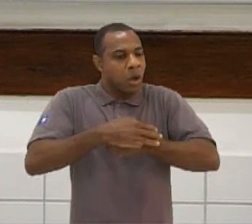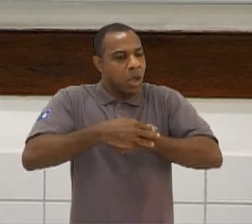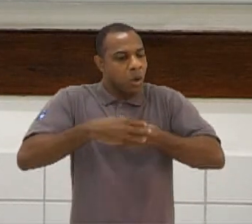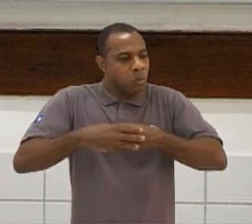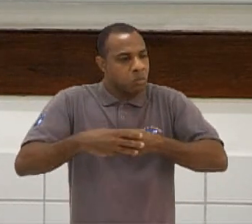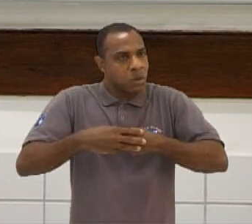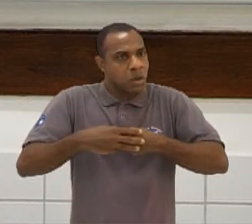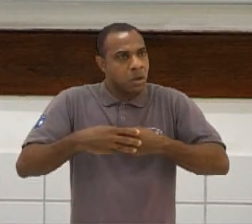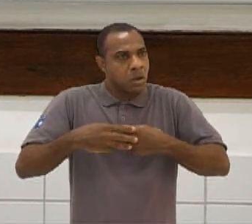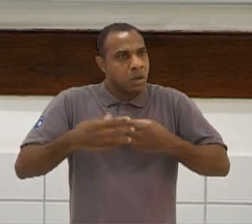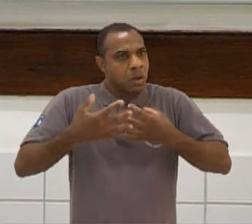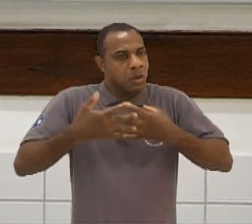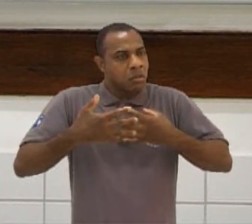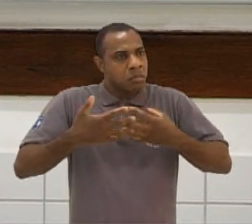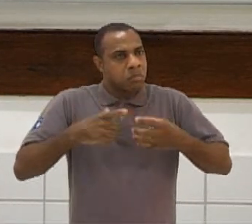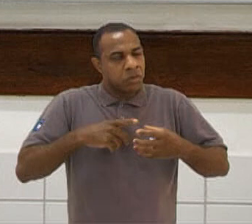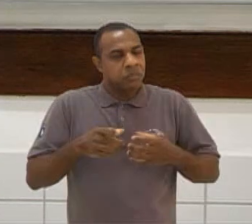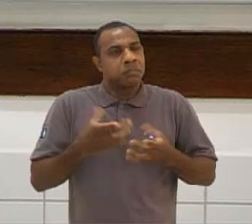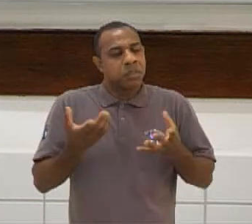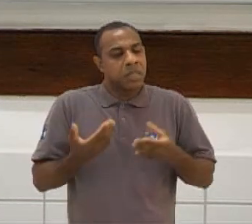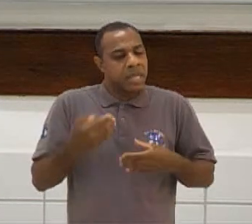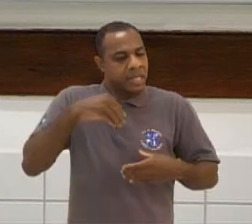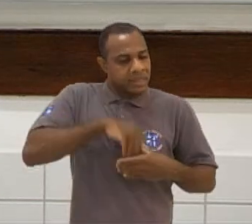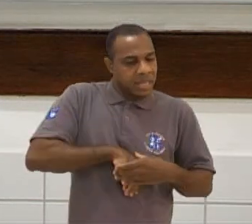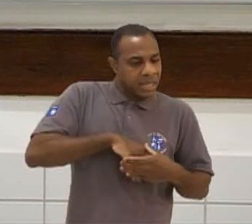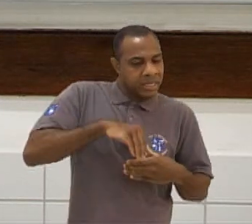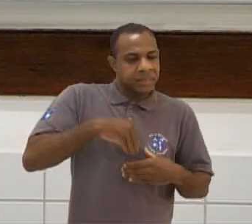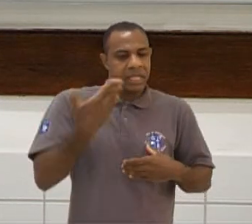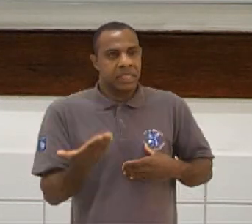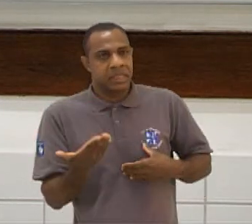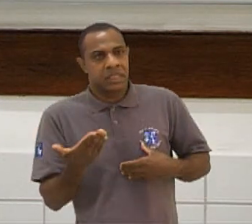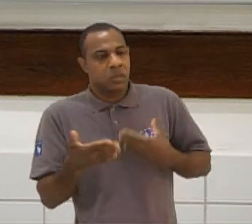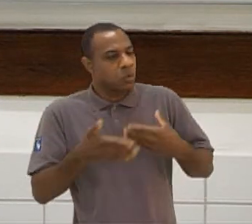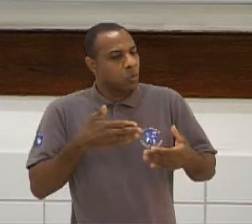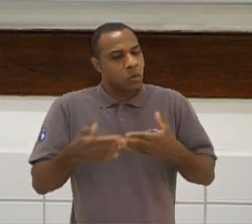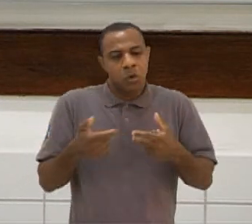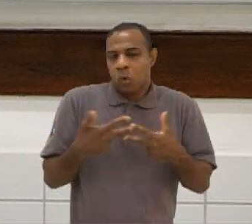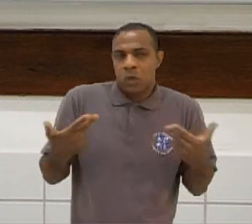a saída ou entrada de alguma coisa. Por exemplo, na hora que você vai